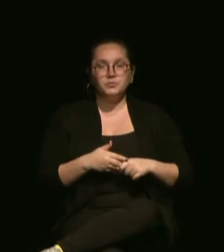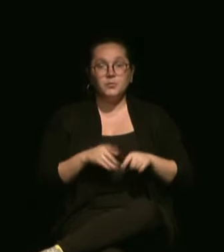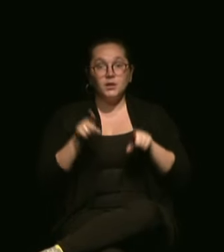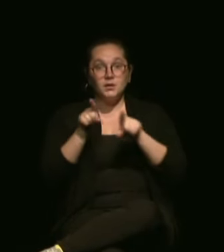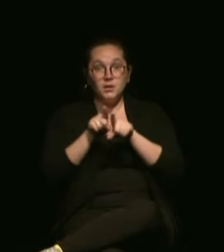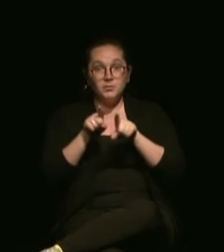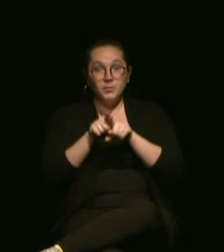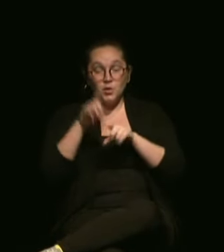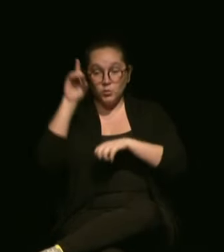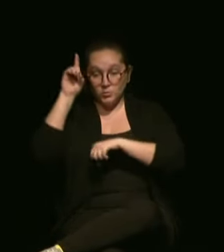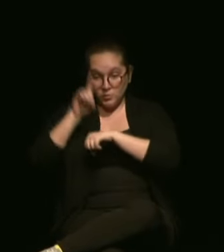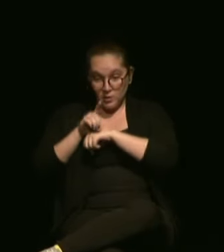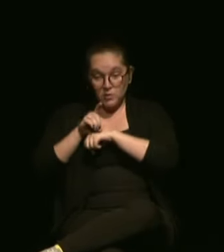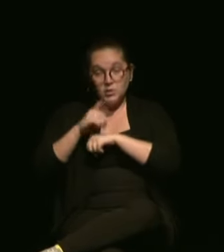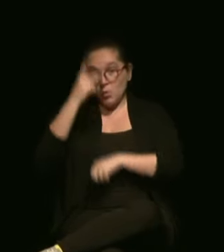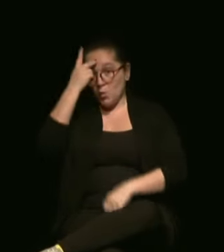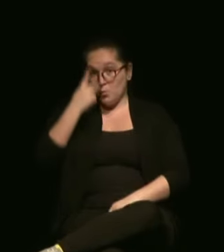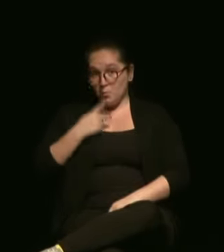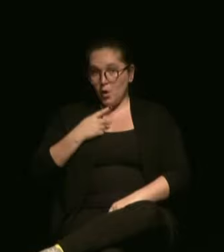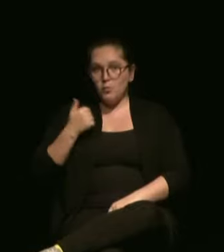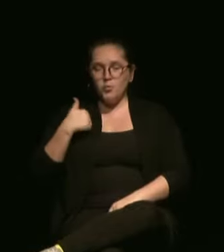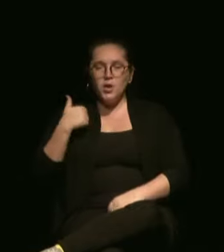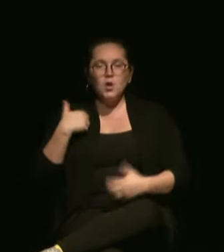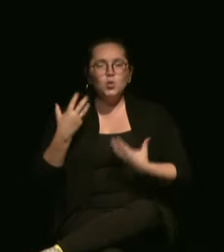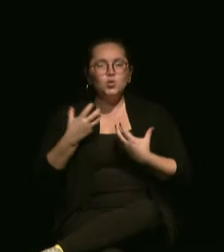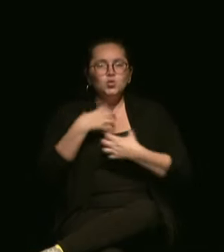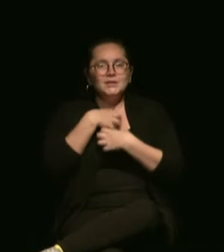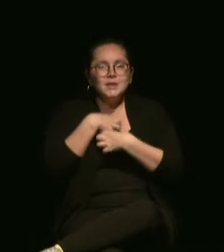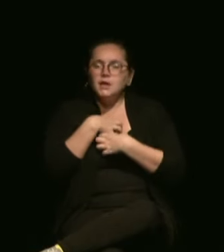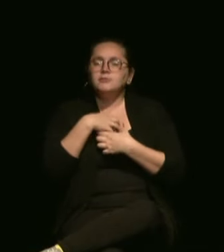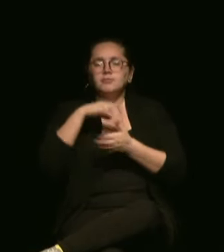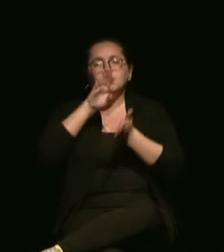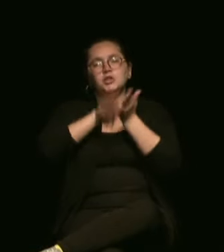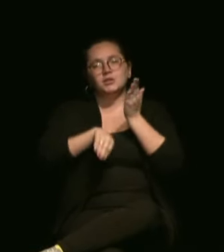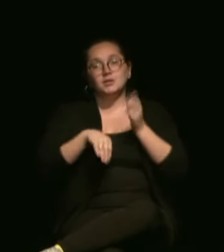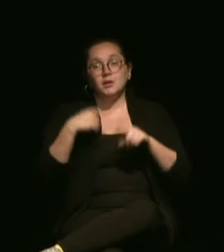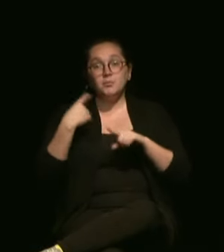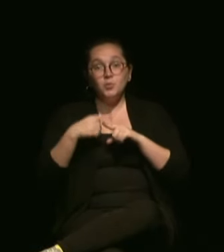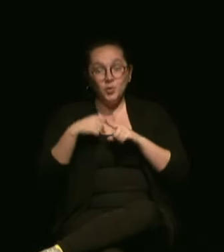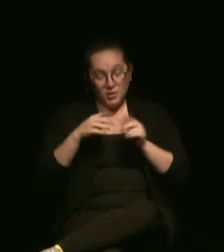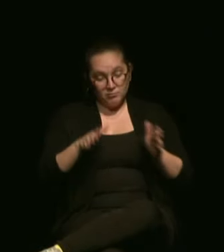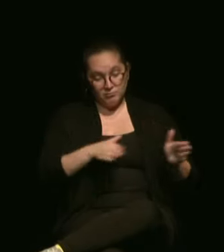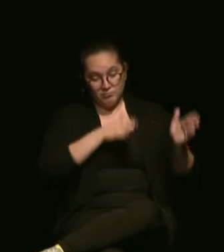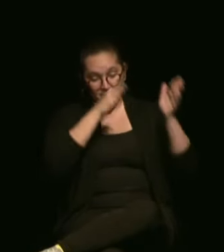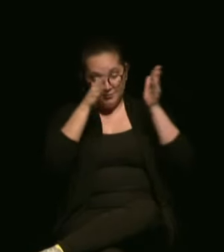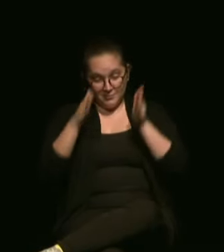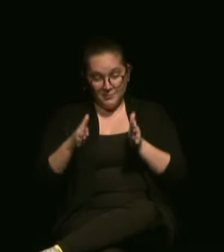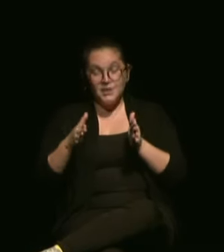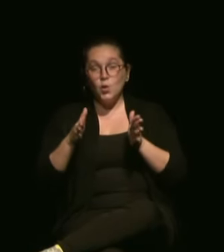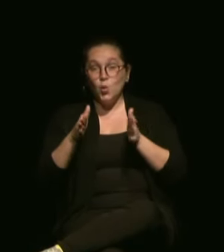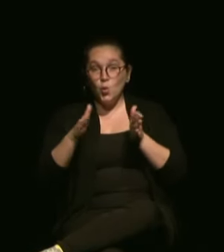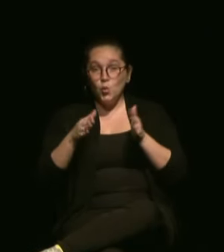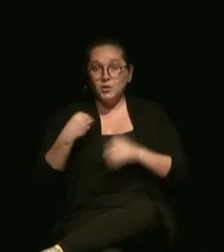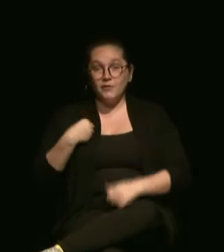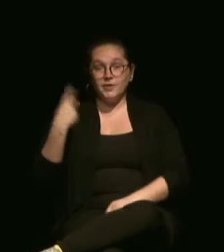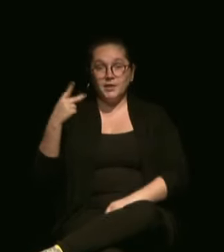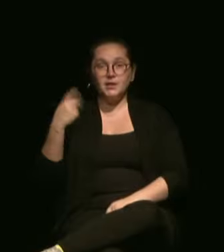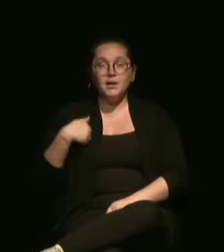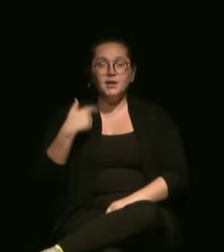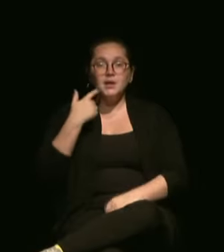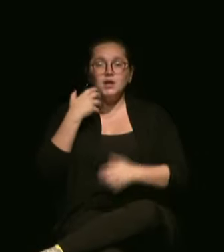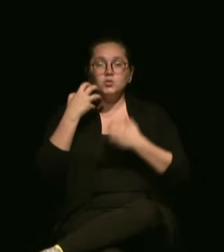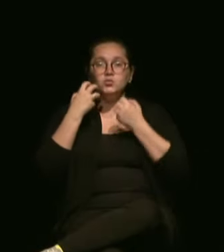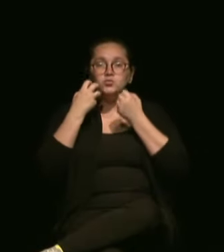movimento do próprio diretor. O Coutinho vai envelhecendo na segunda fase da vida dele. Vai envelhecendo e